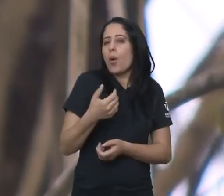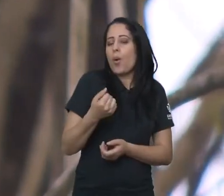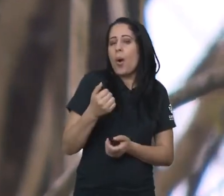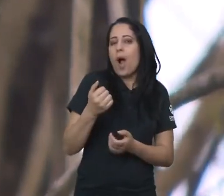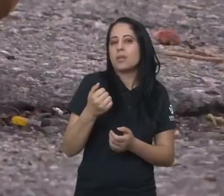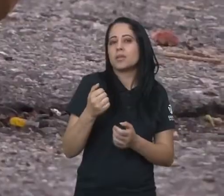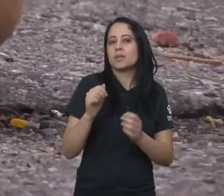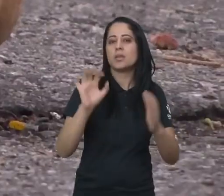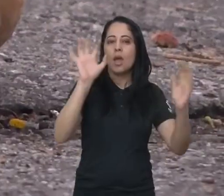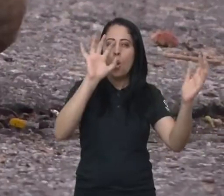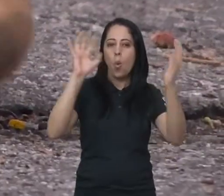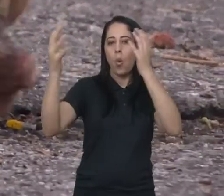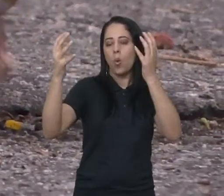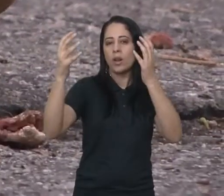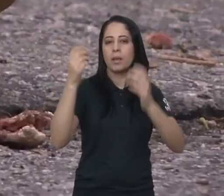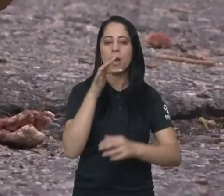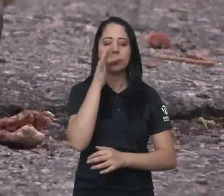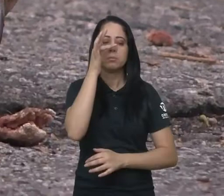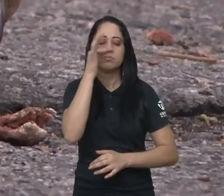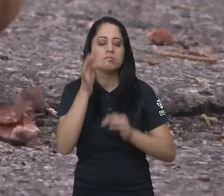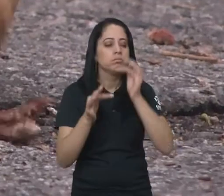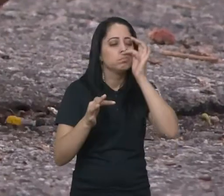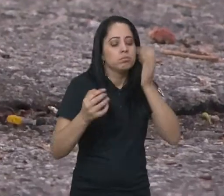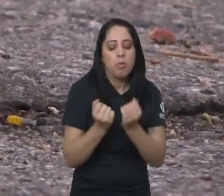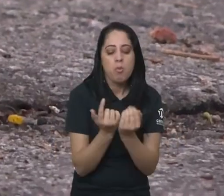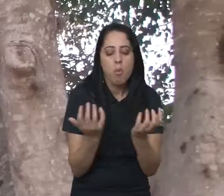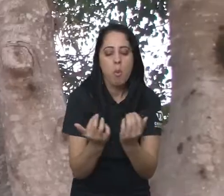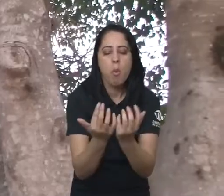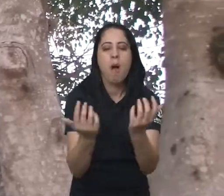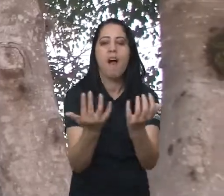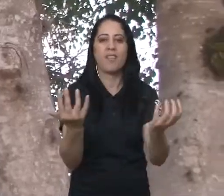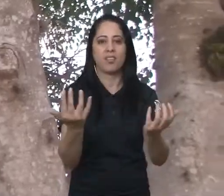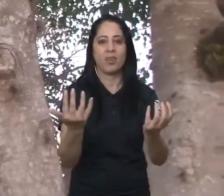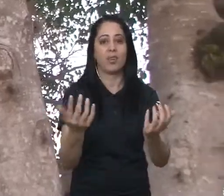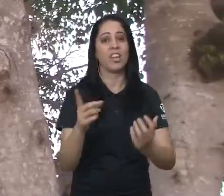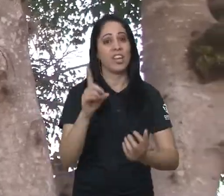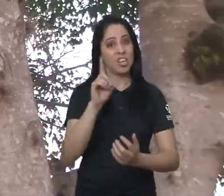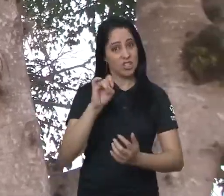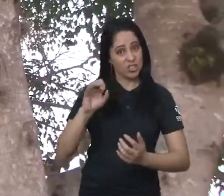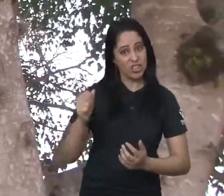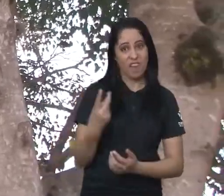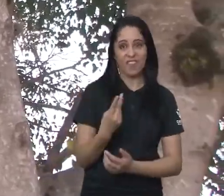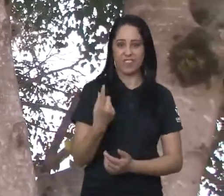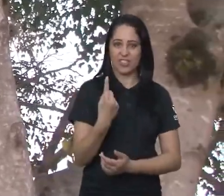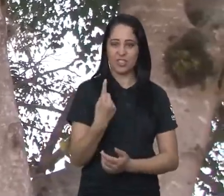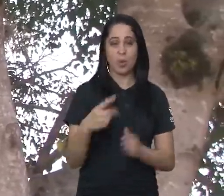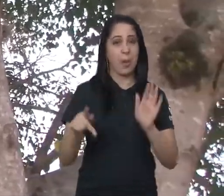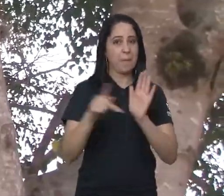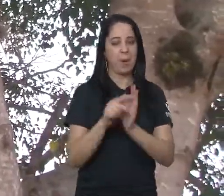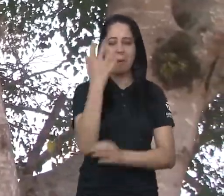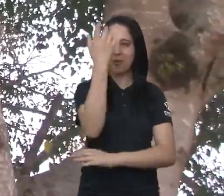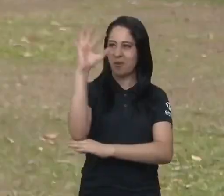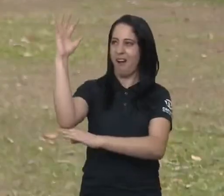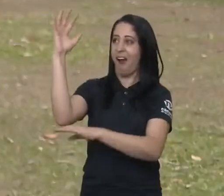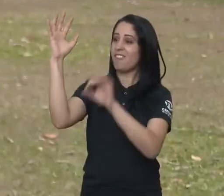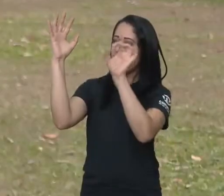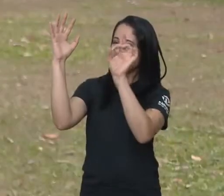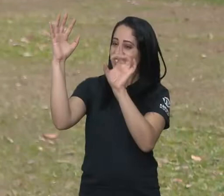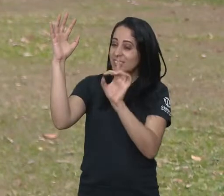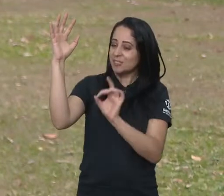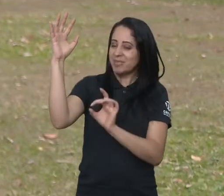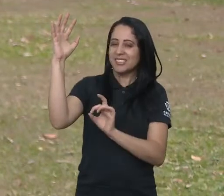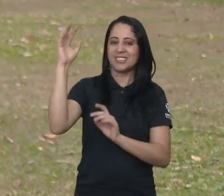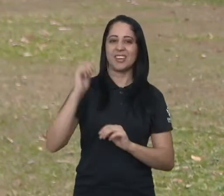da primavera, temos uma data especial de conscientização, o Dia da Árvore, celebrado em 21 de setembro. Olha,